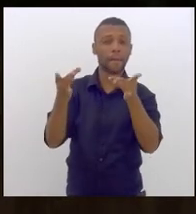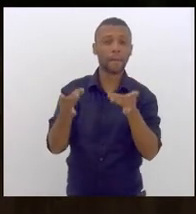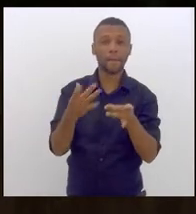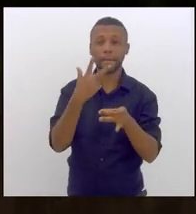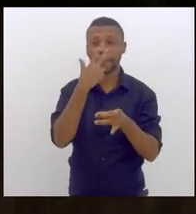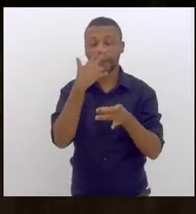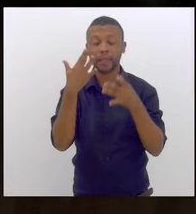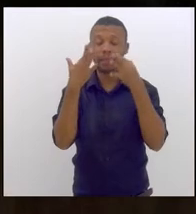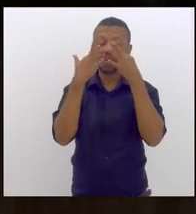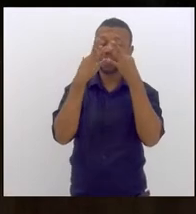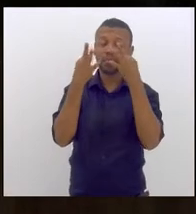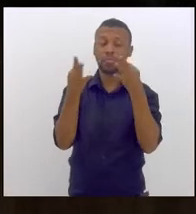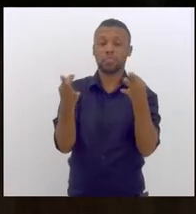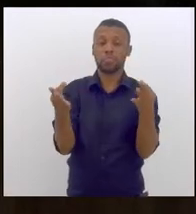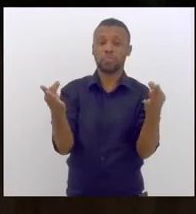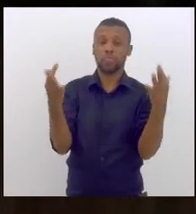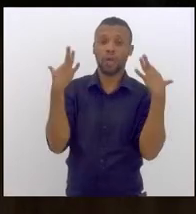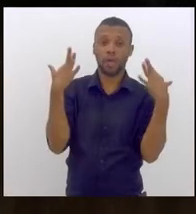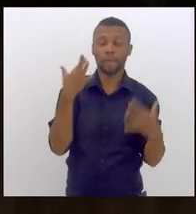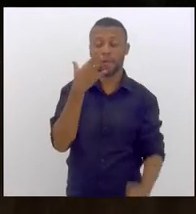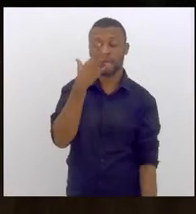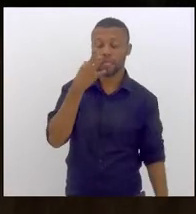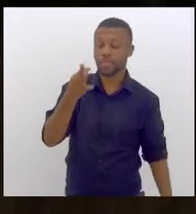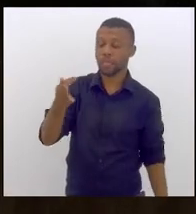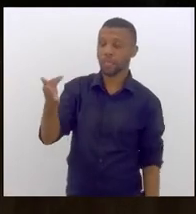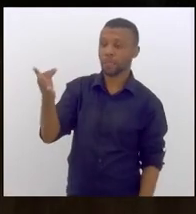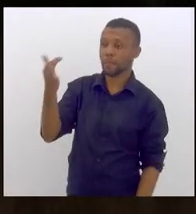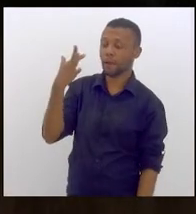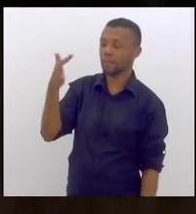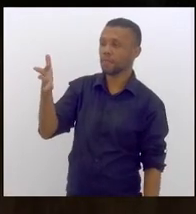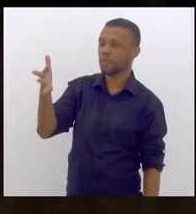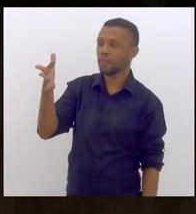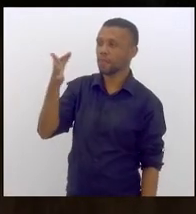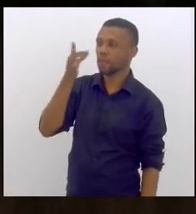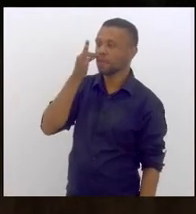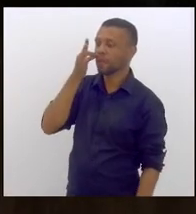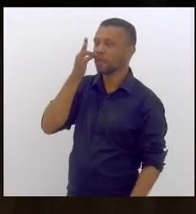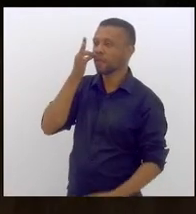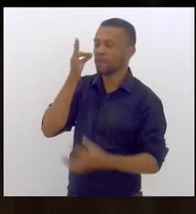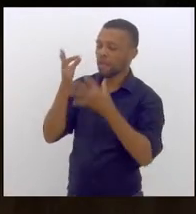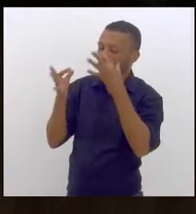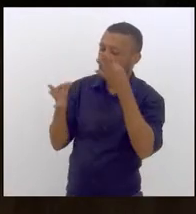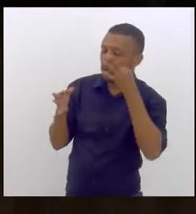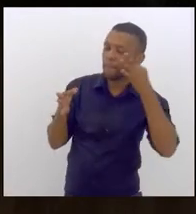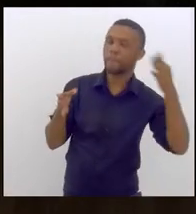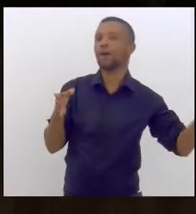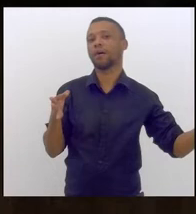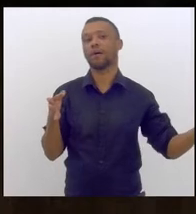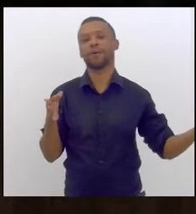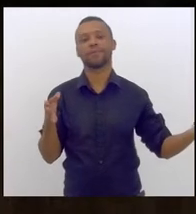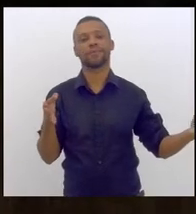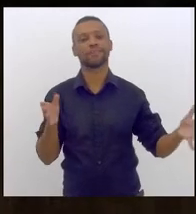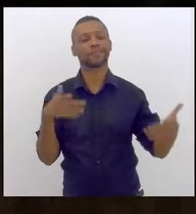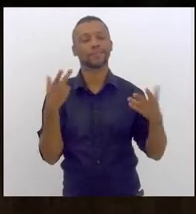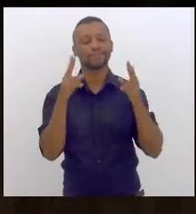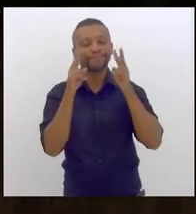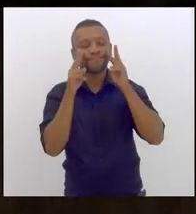saído no outro. E aí eu encaro isso mais como digamos,